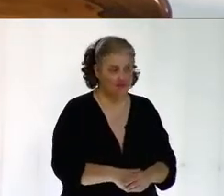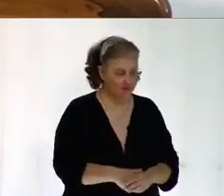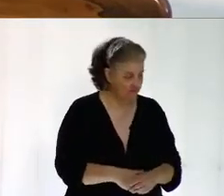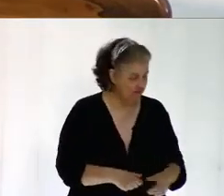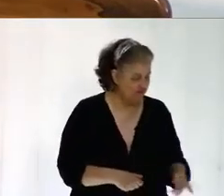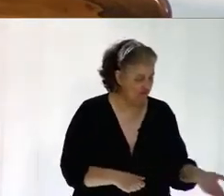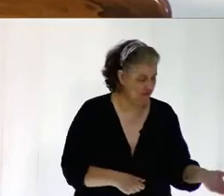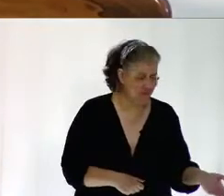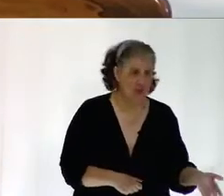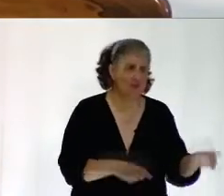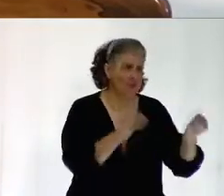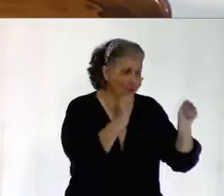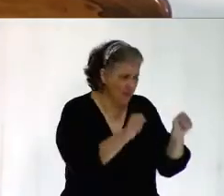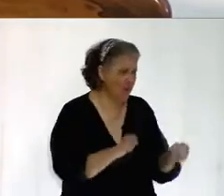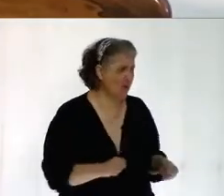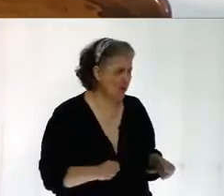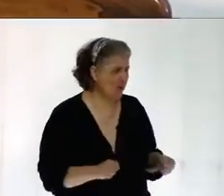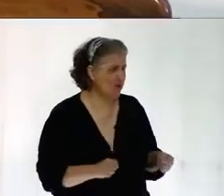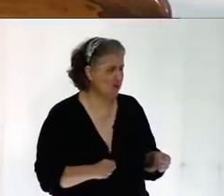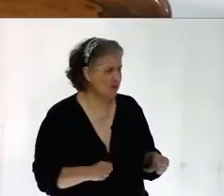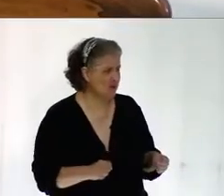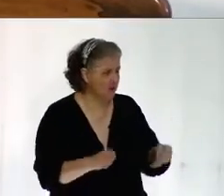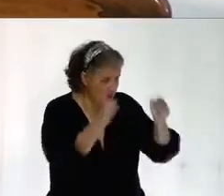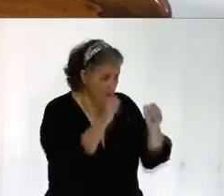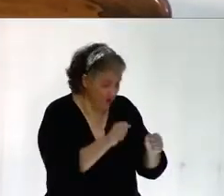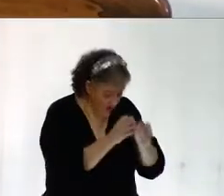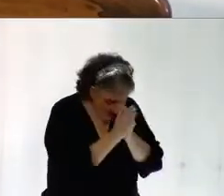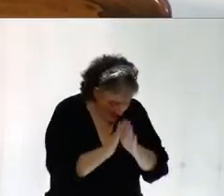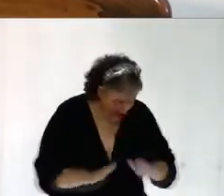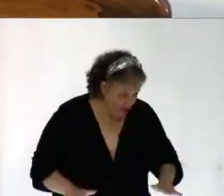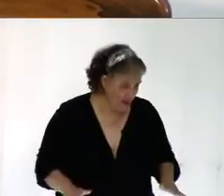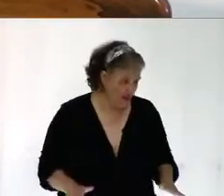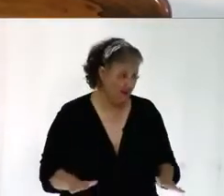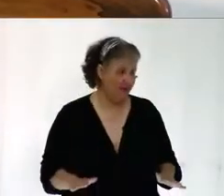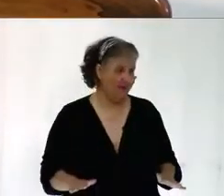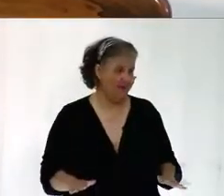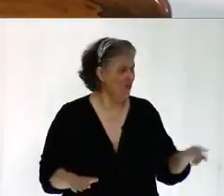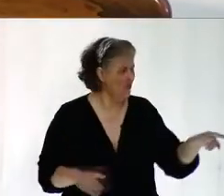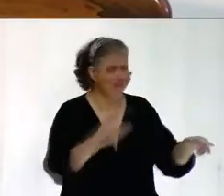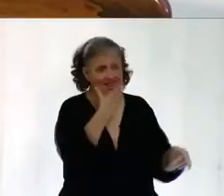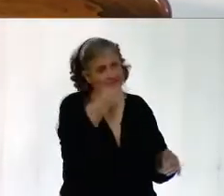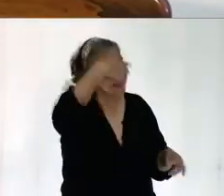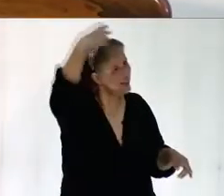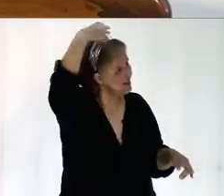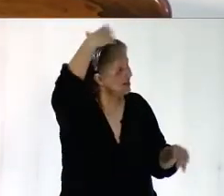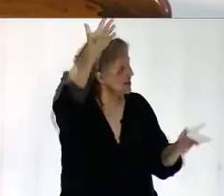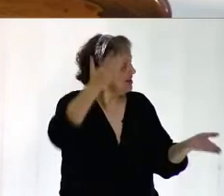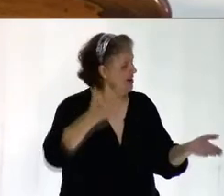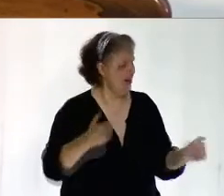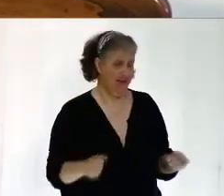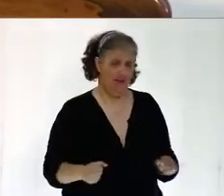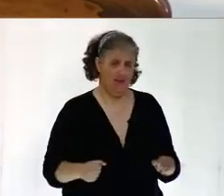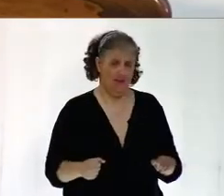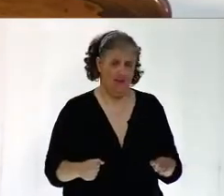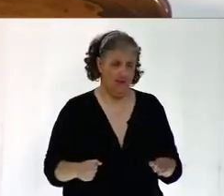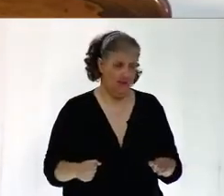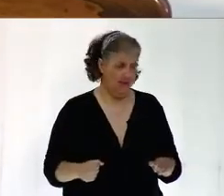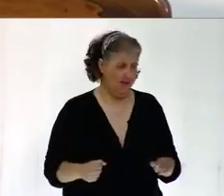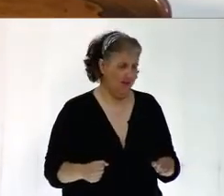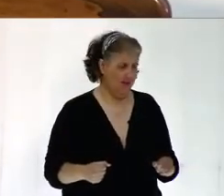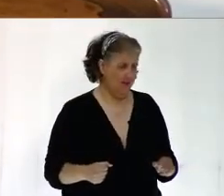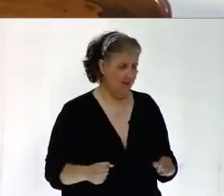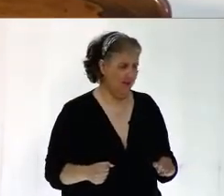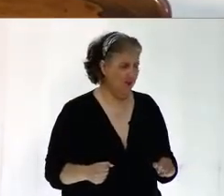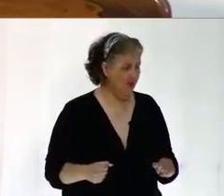reinar não fala nos profetas que tu serasa rei não procuraram os magos